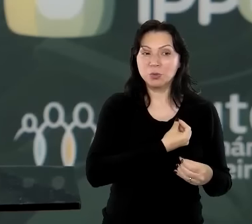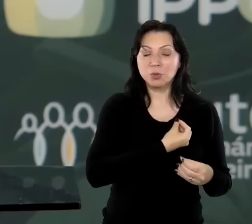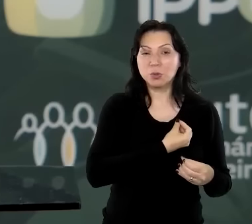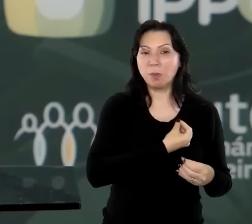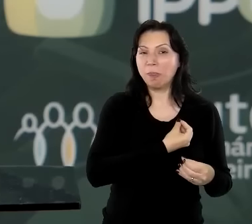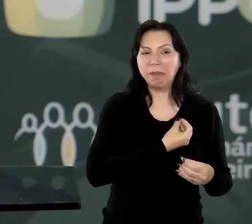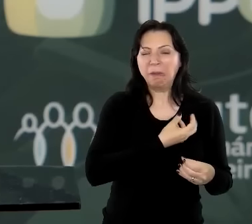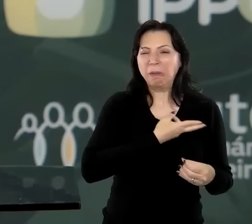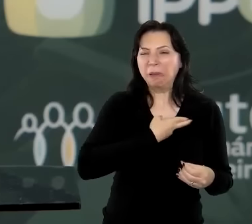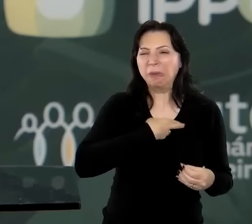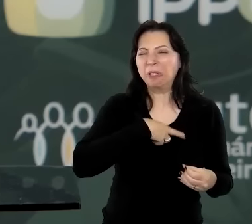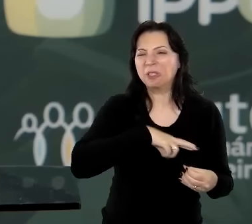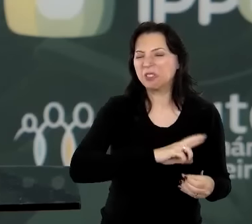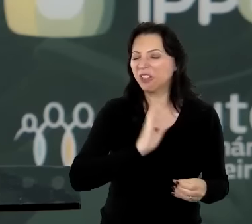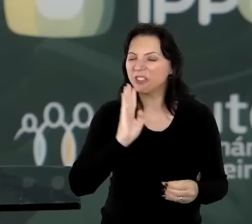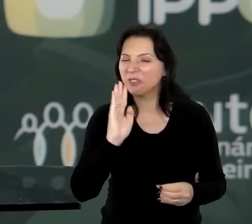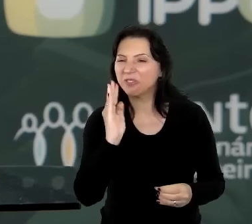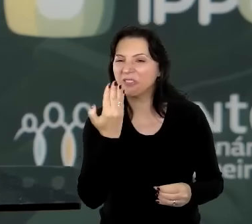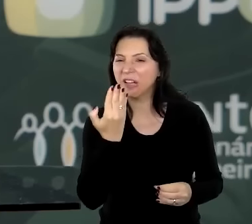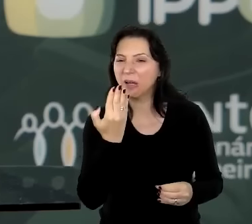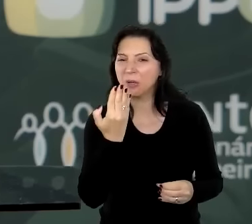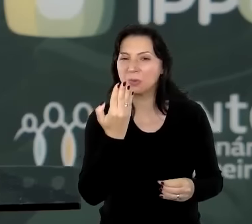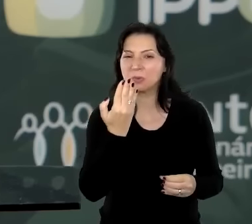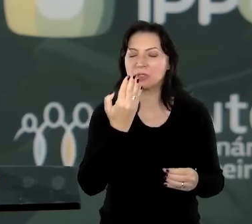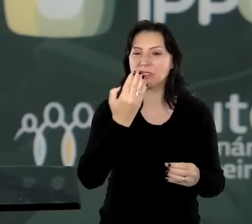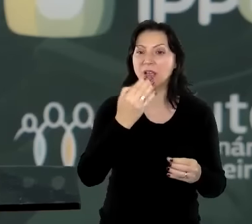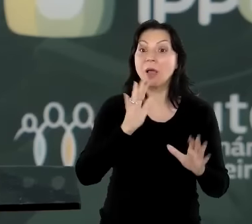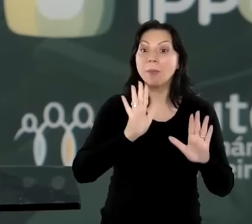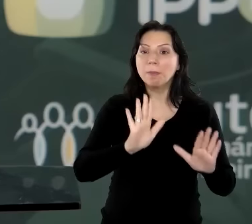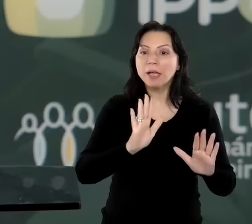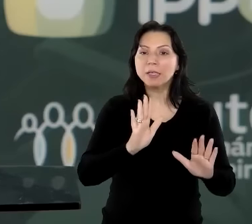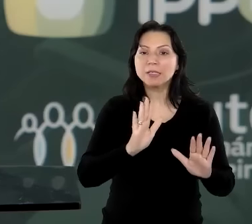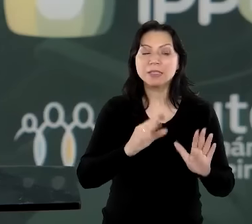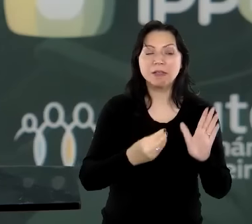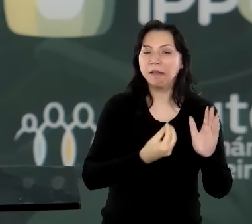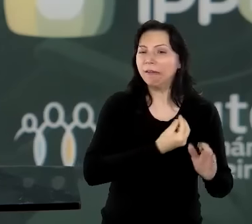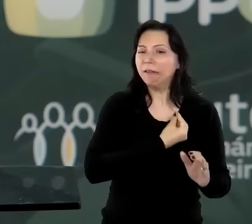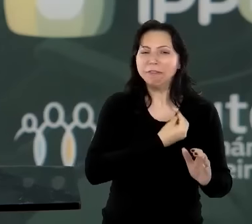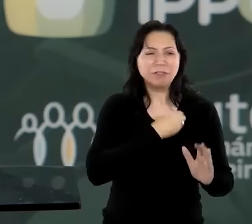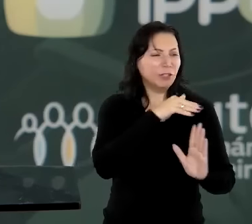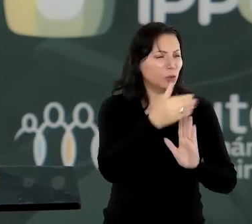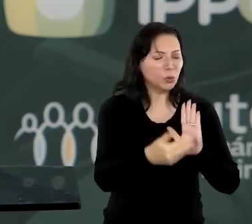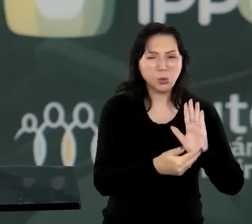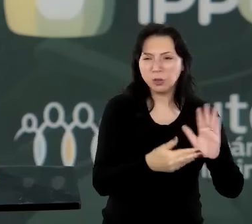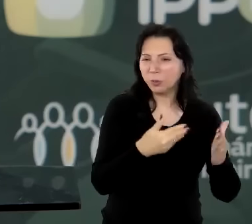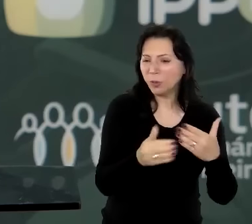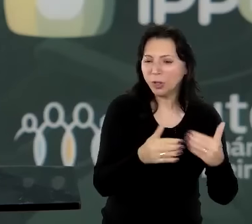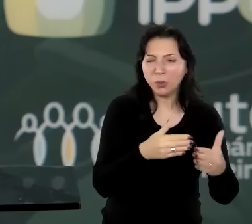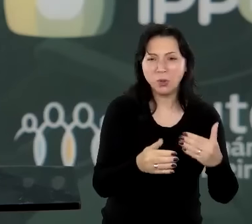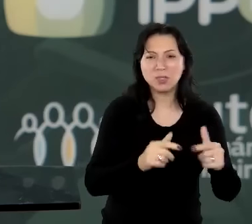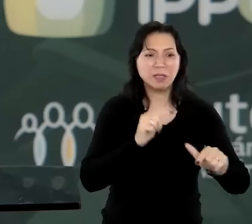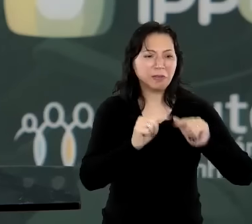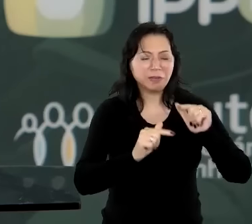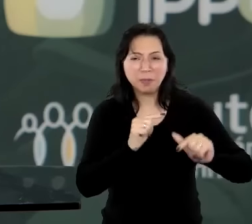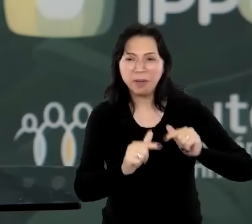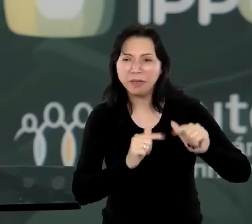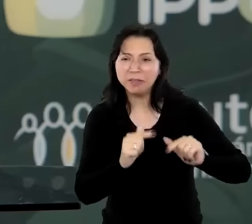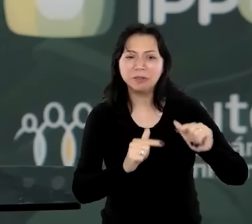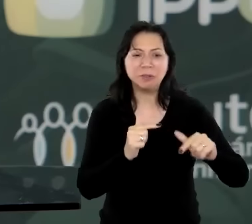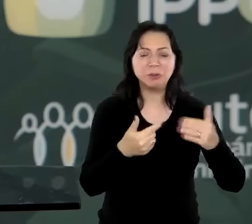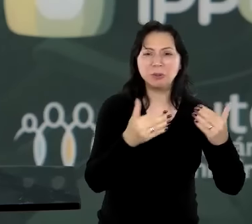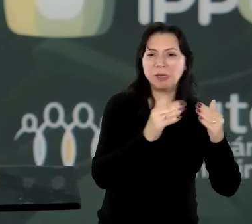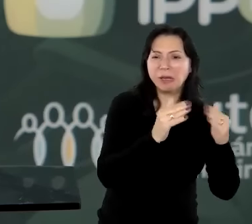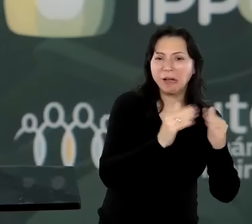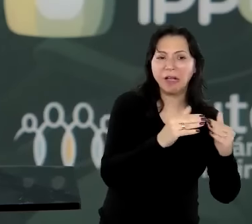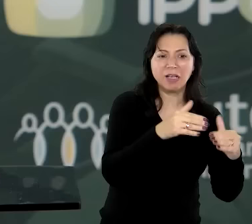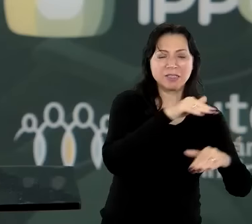religiosa, na rua, nas praças, nas praias, nos cemitérios, no lar, nos escritórios, onde você estiver,